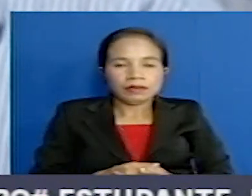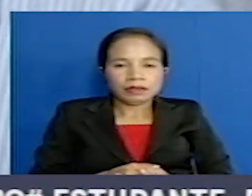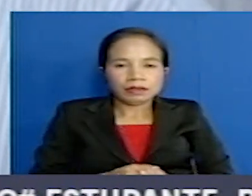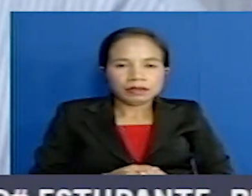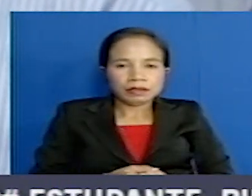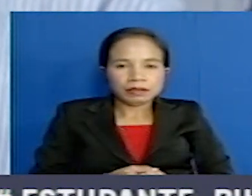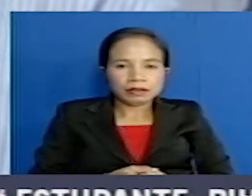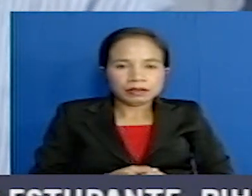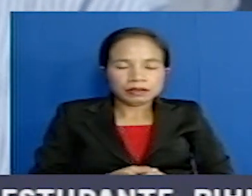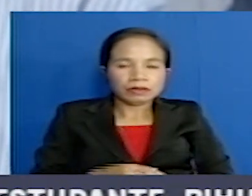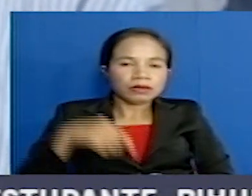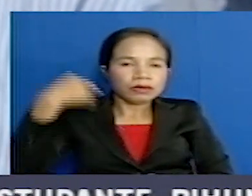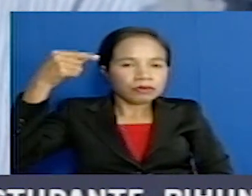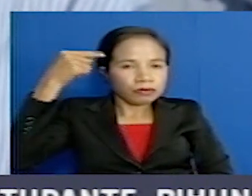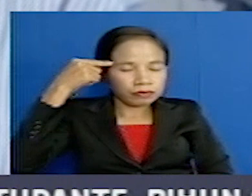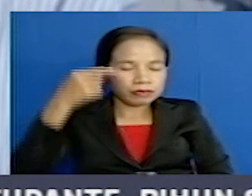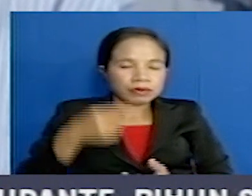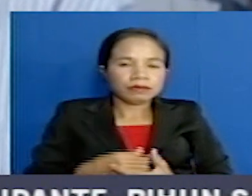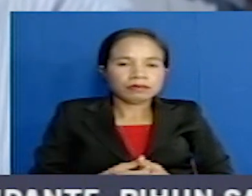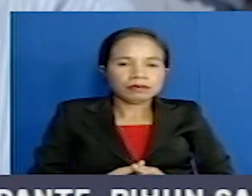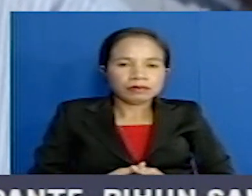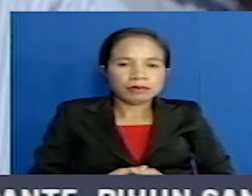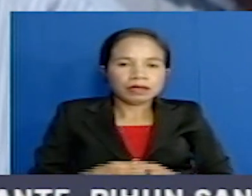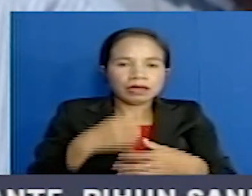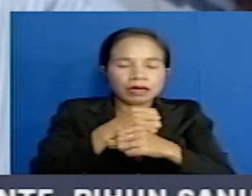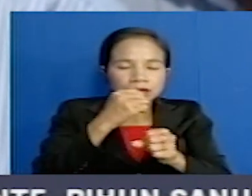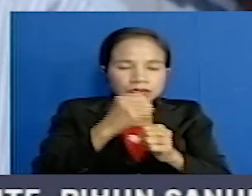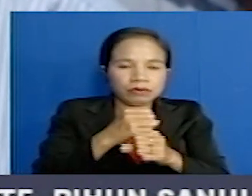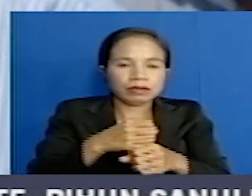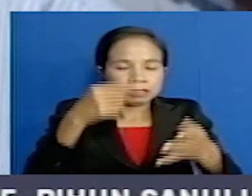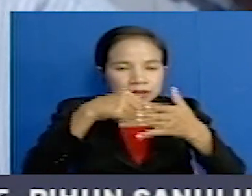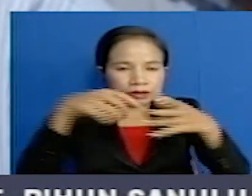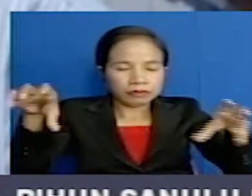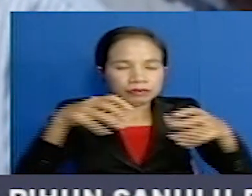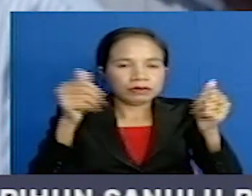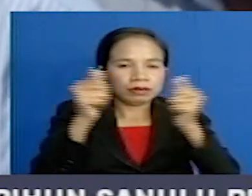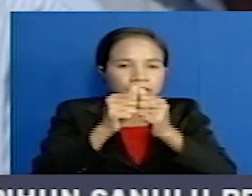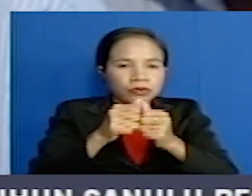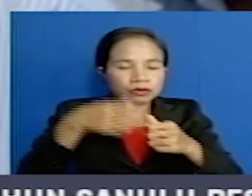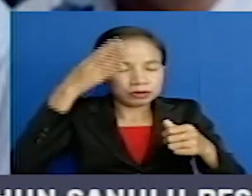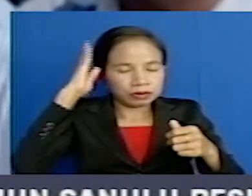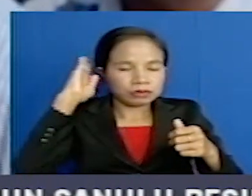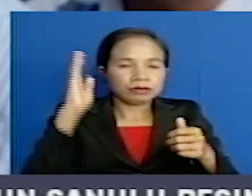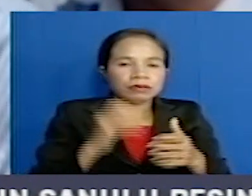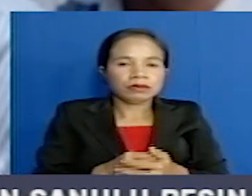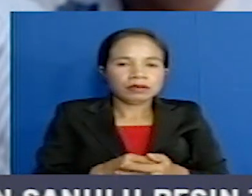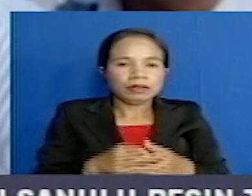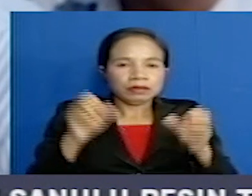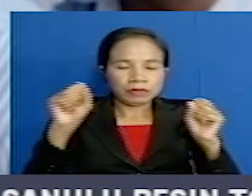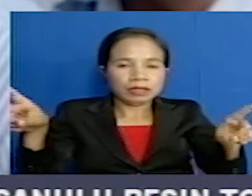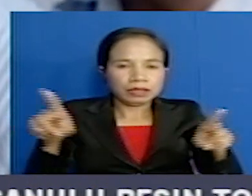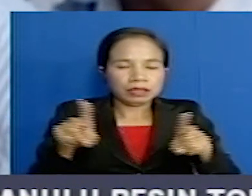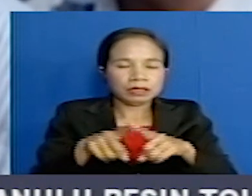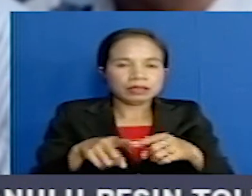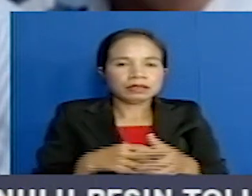senhor partida, governo regular. Halo na contrato com o senhor Cinto Alves para nível sair